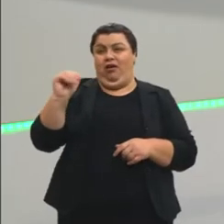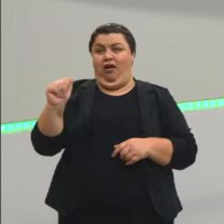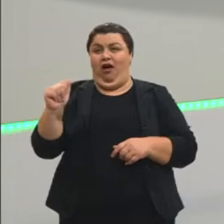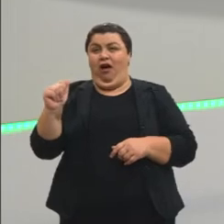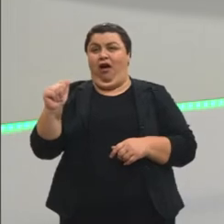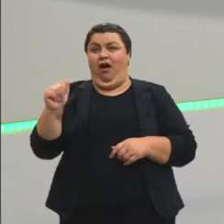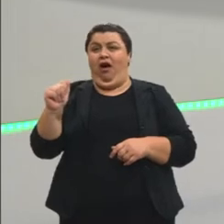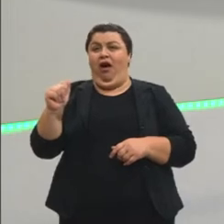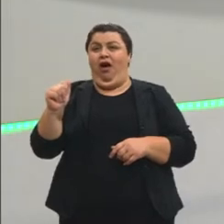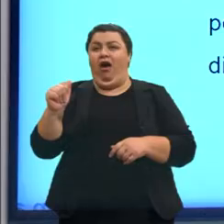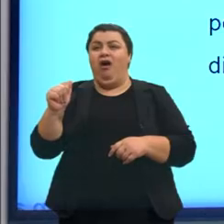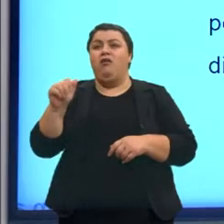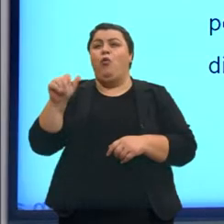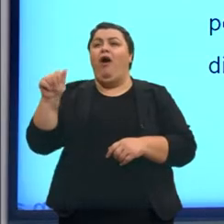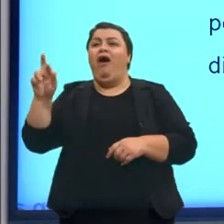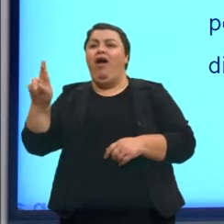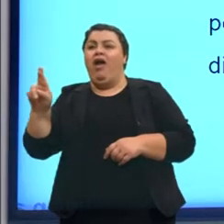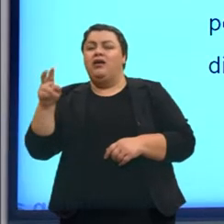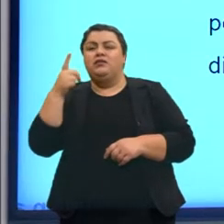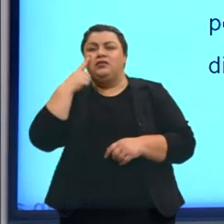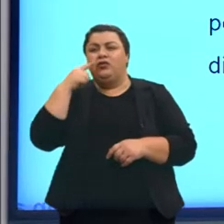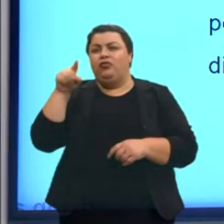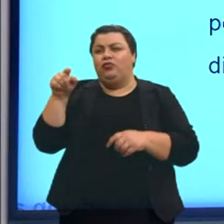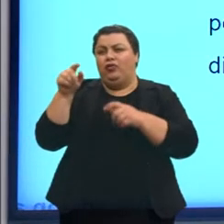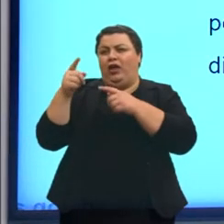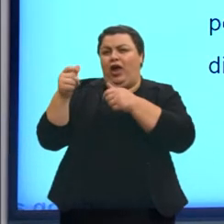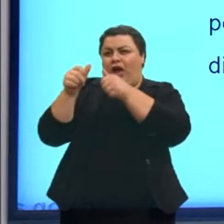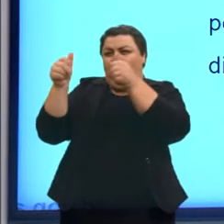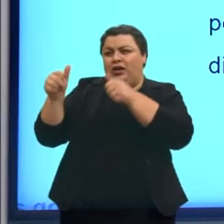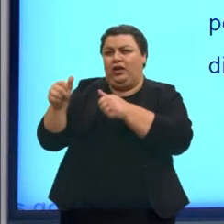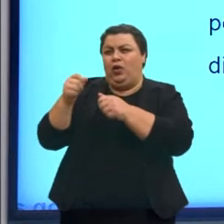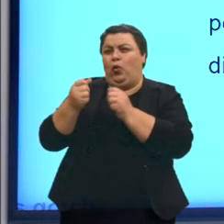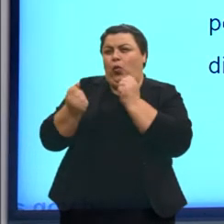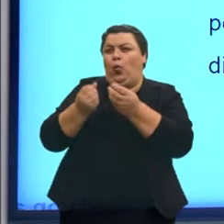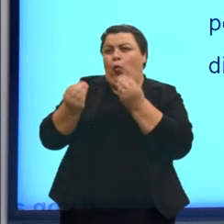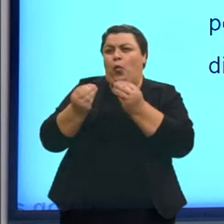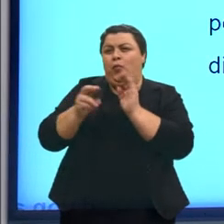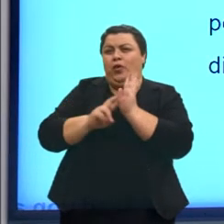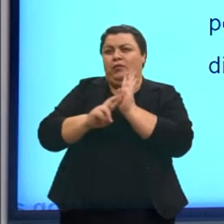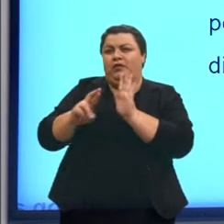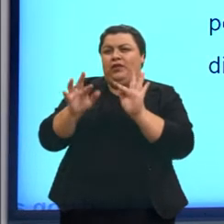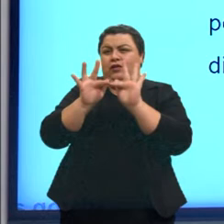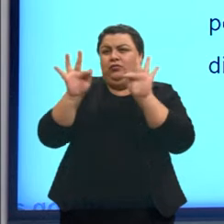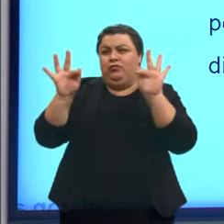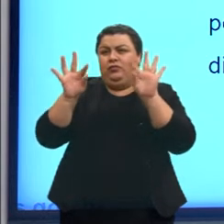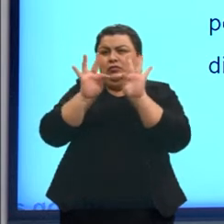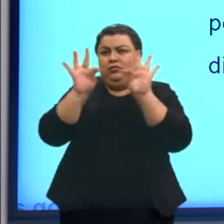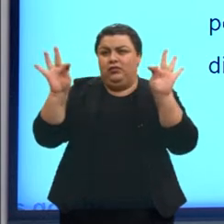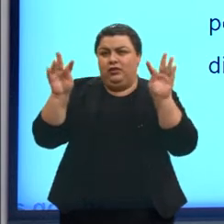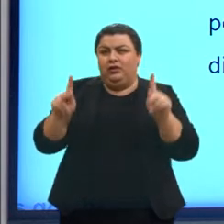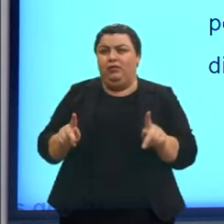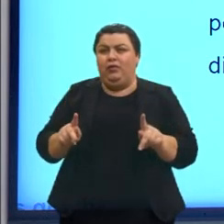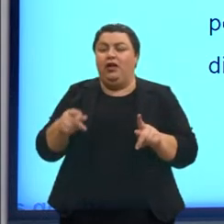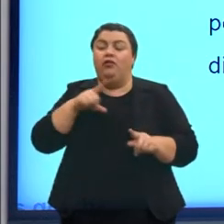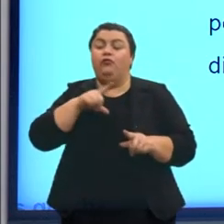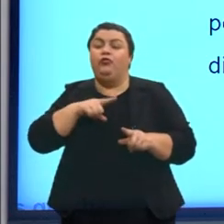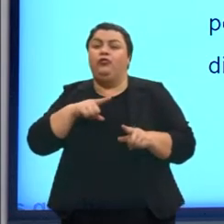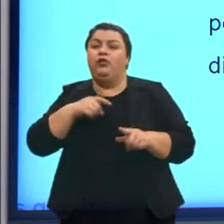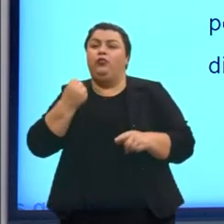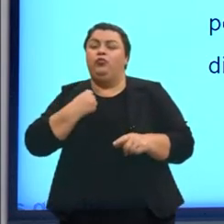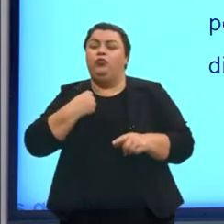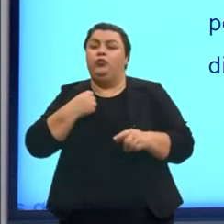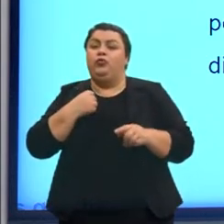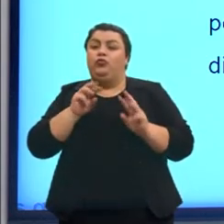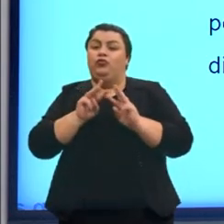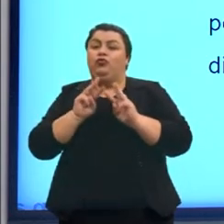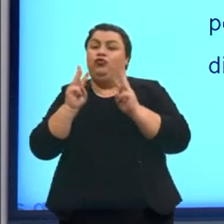r se nós olharmos a simbologia né como que ele é representado na tabela eu vou ter o meu número de massa